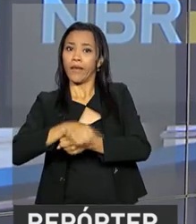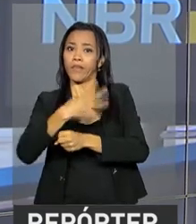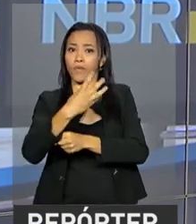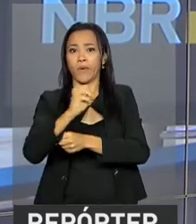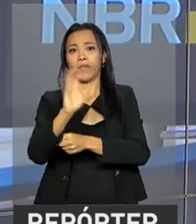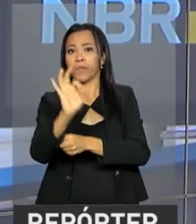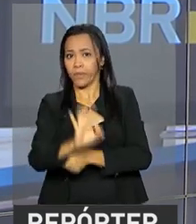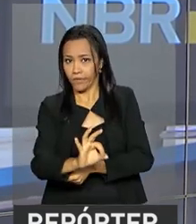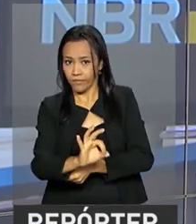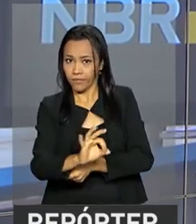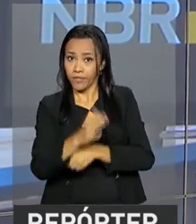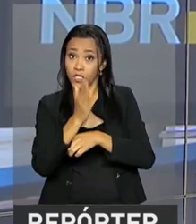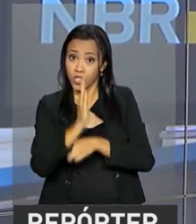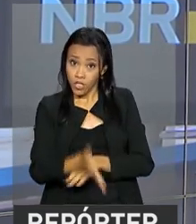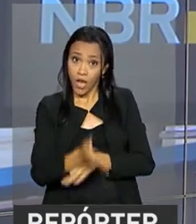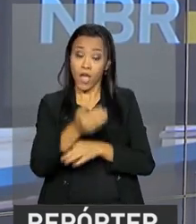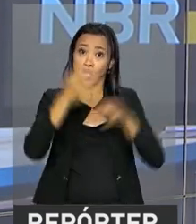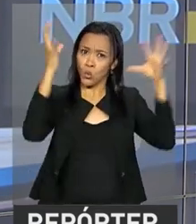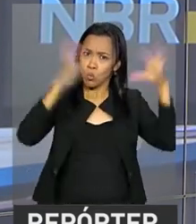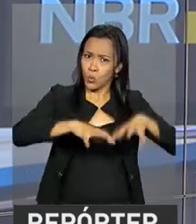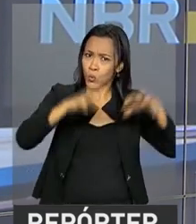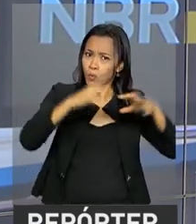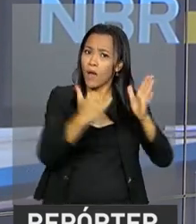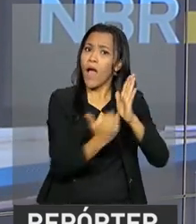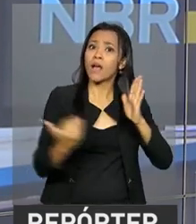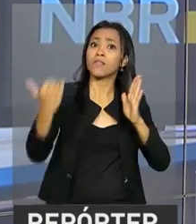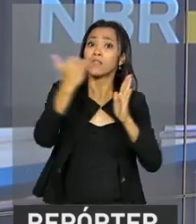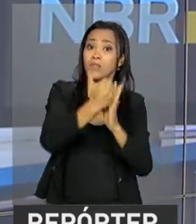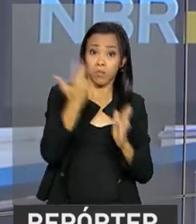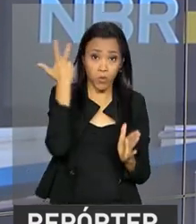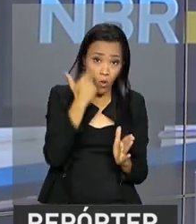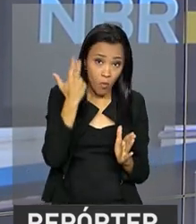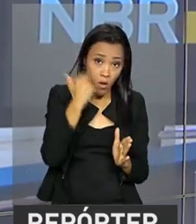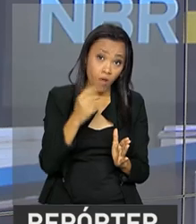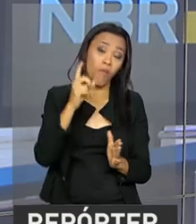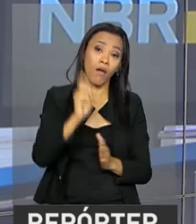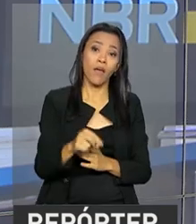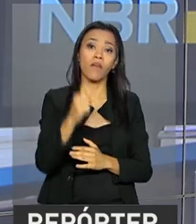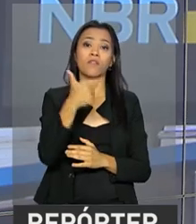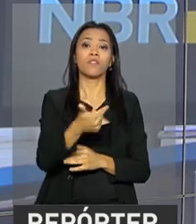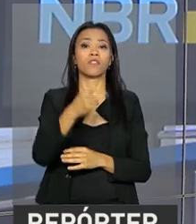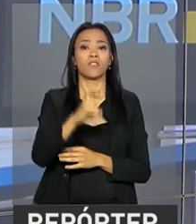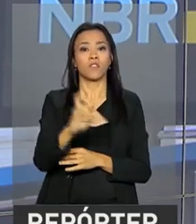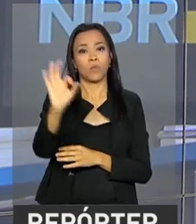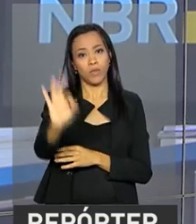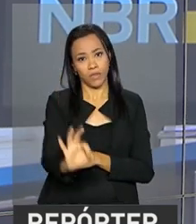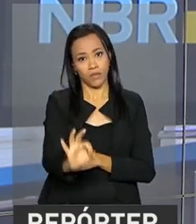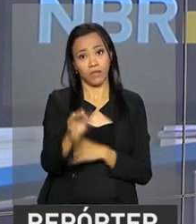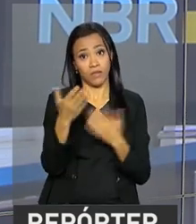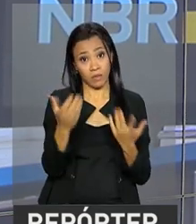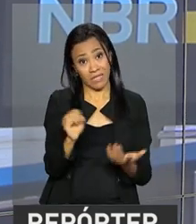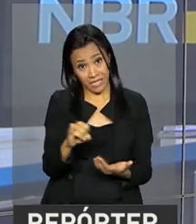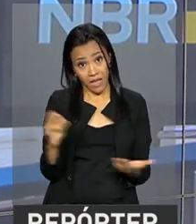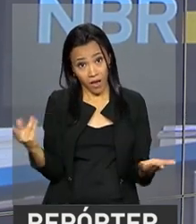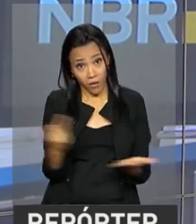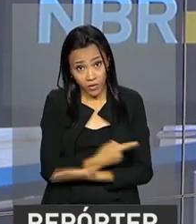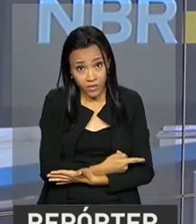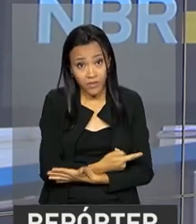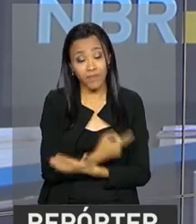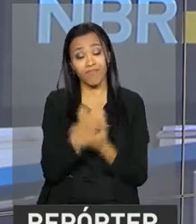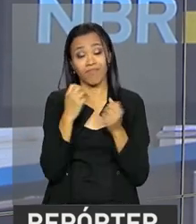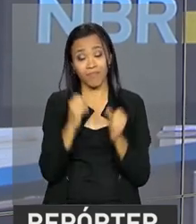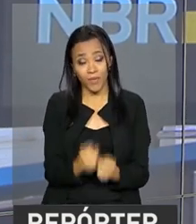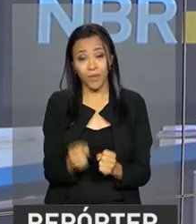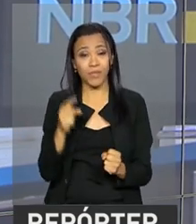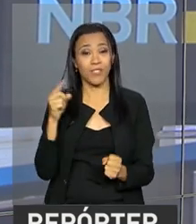40% já as chances de chuva acima do normal são de apenas 25% se isso acontecer pode